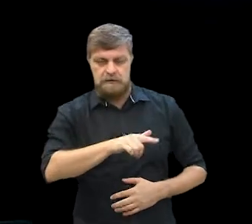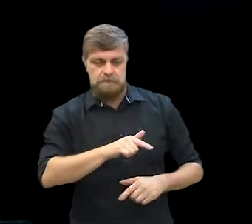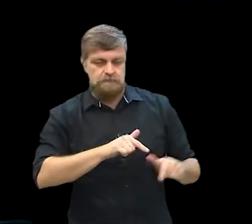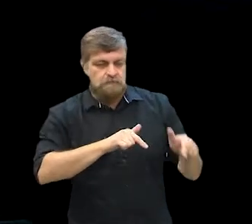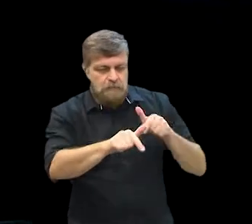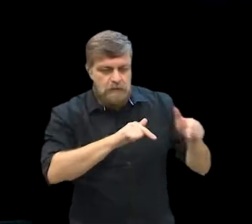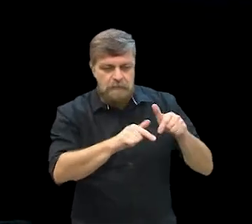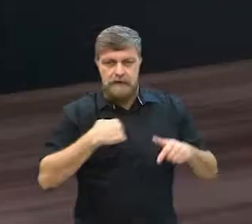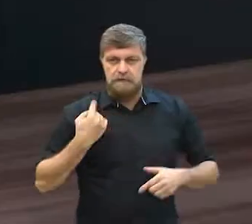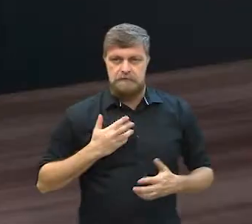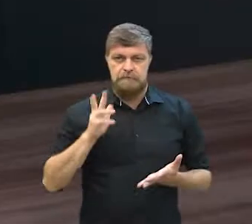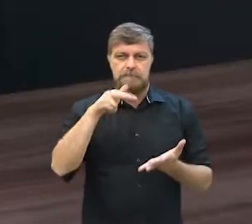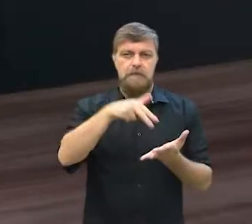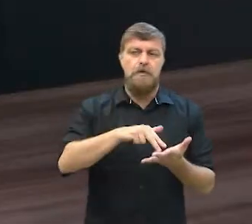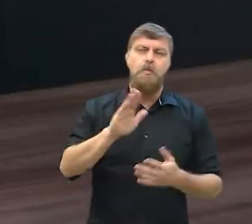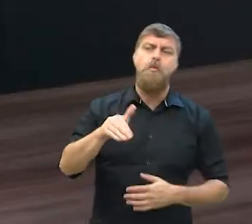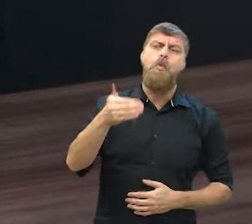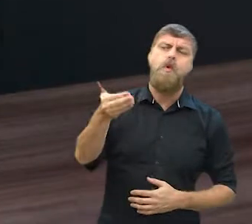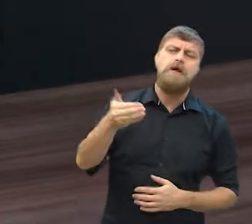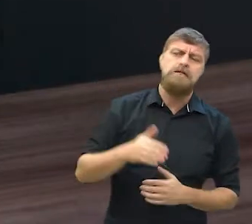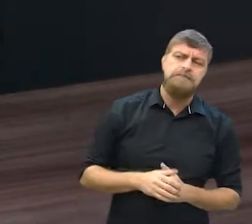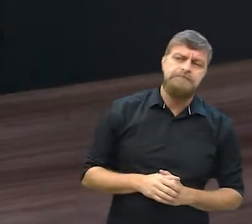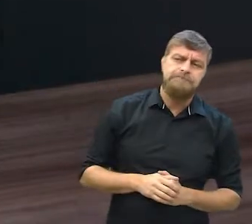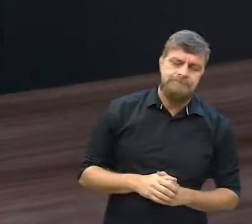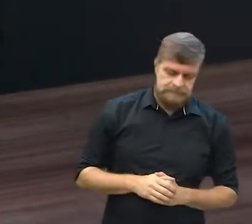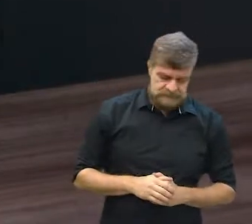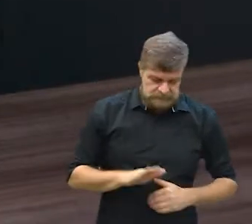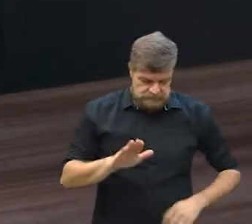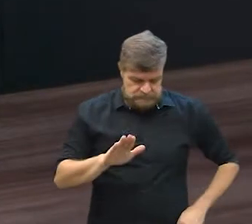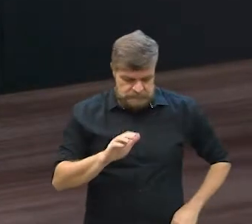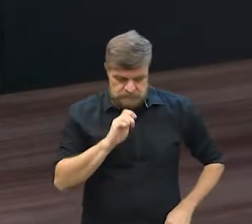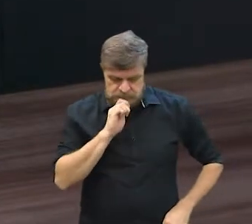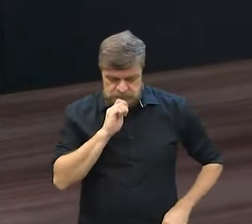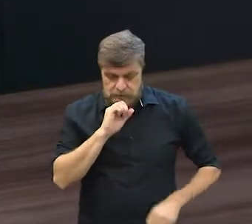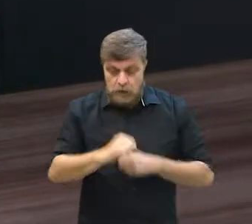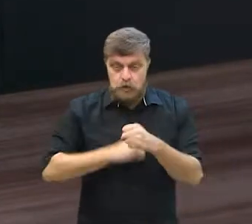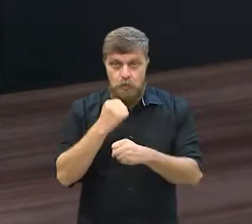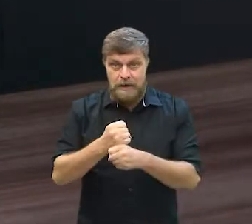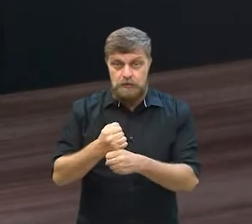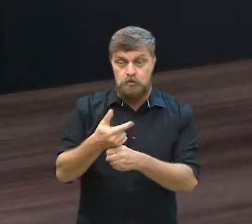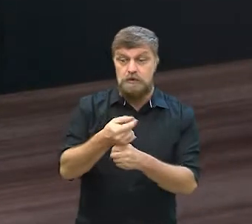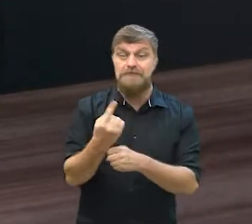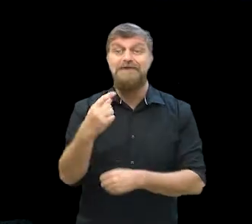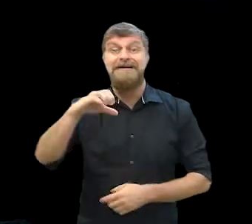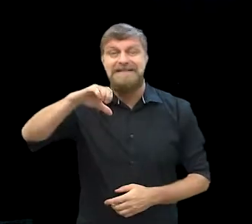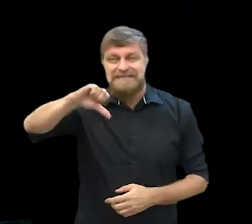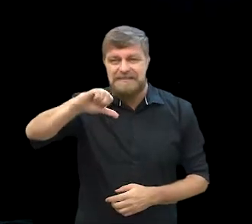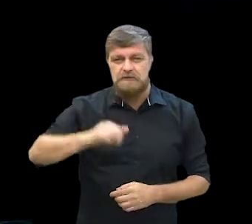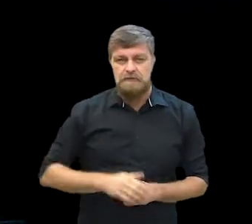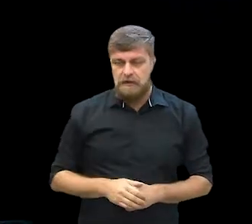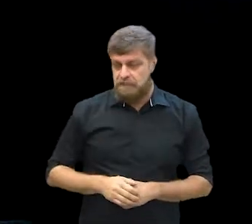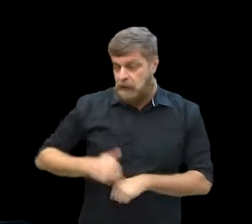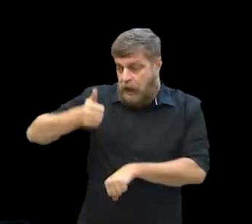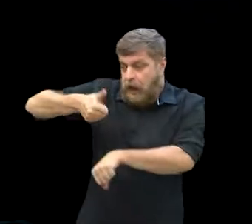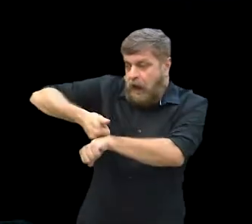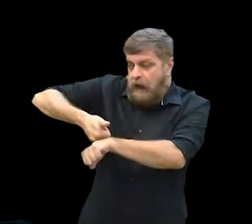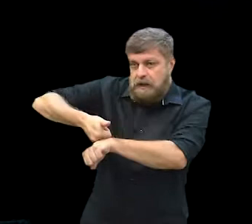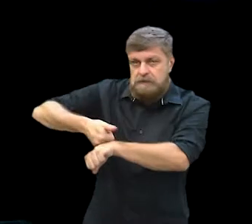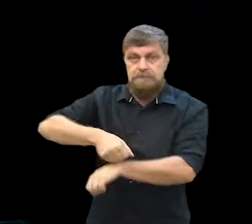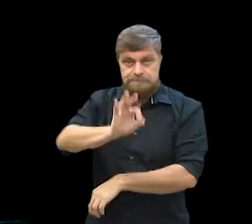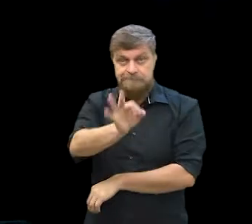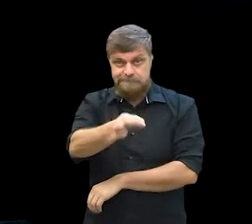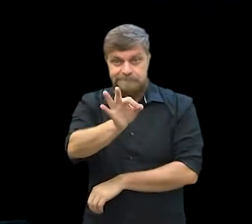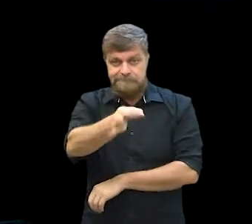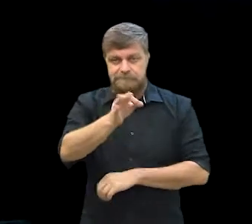e com esse viés, né. Isso foi quando? Isso foi no ano de 2019. Bem recente,